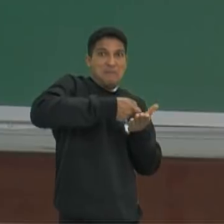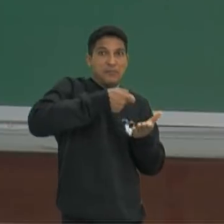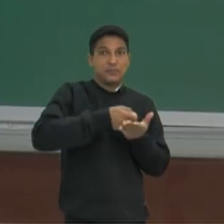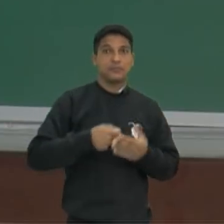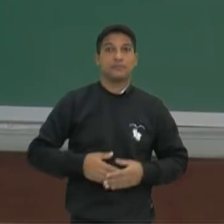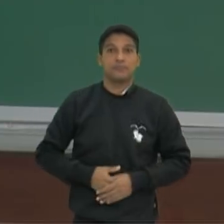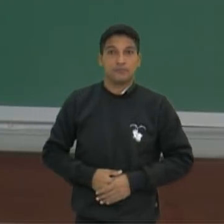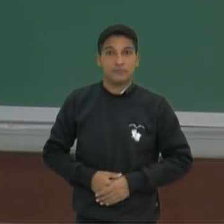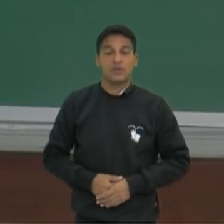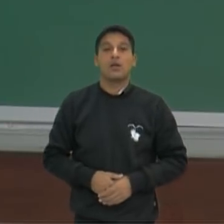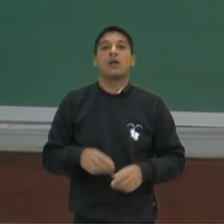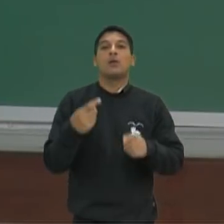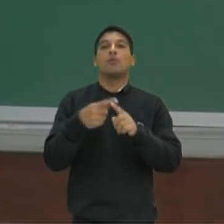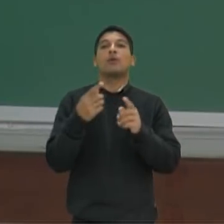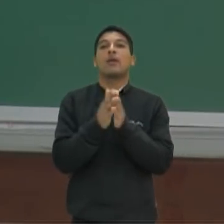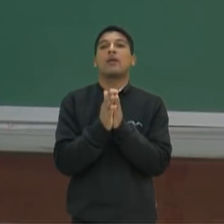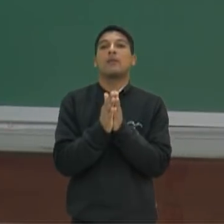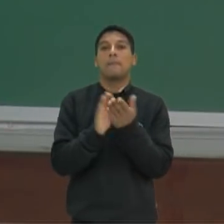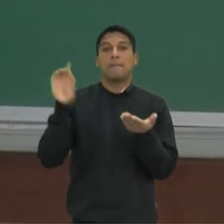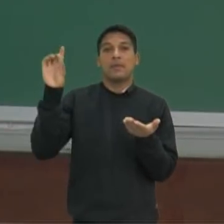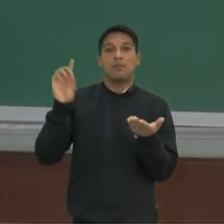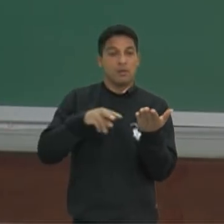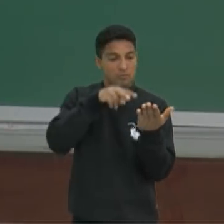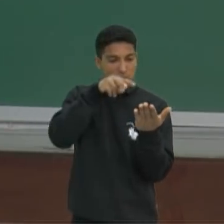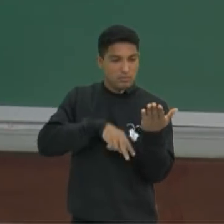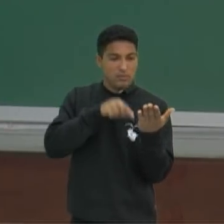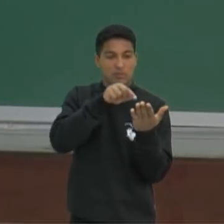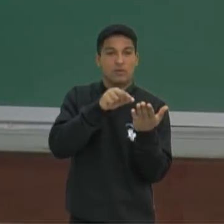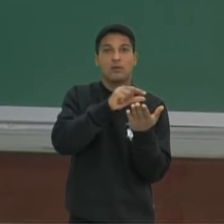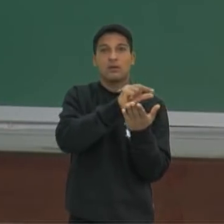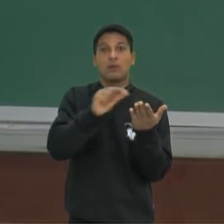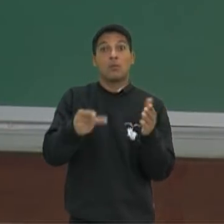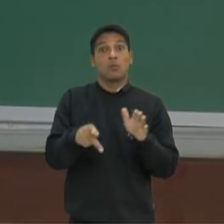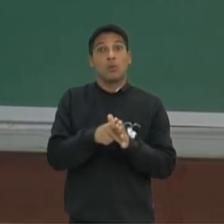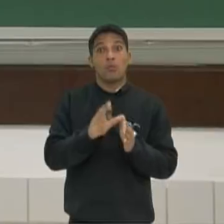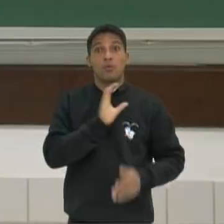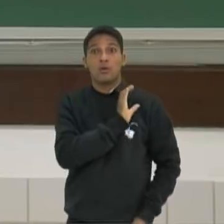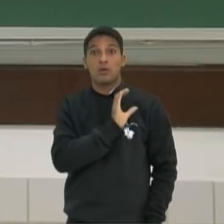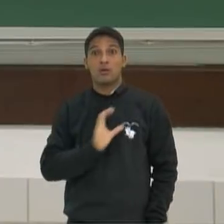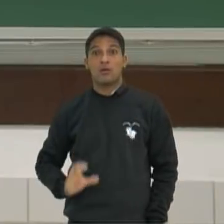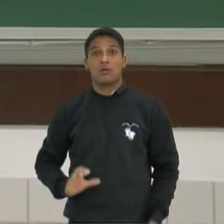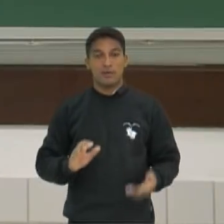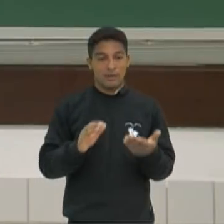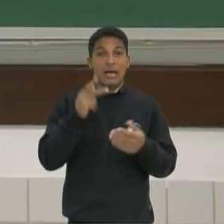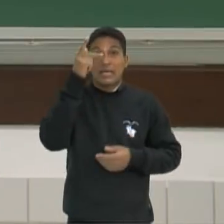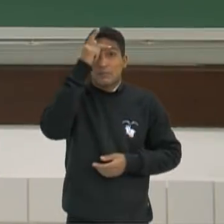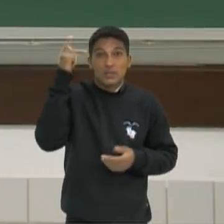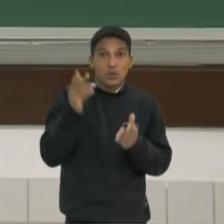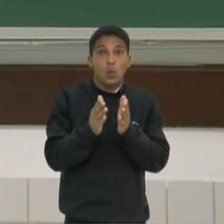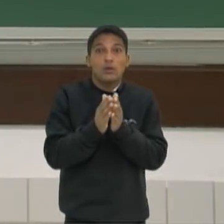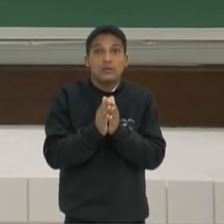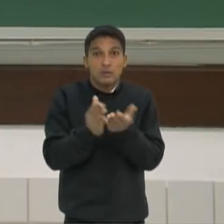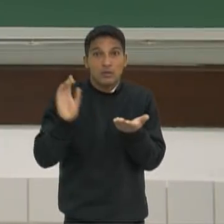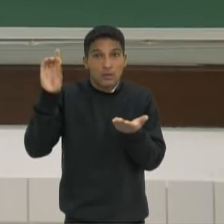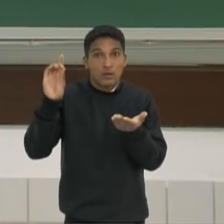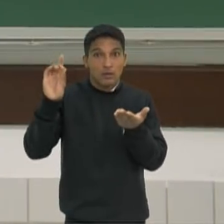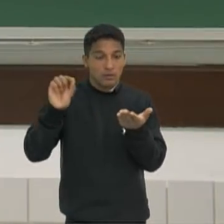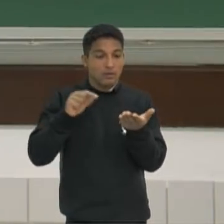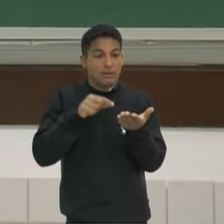trechos do livro sagrado do cristianismo, as pessoas guiavam como é que as mulheres poderiam ser